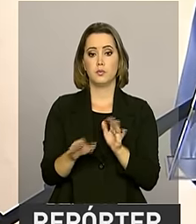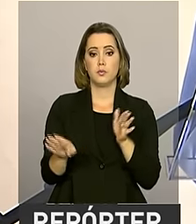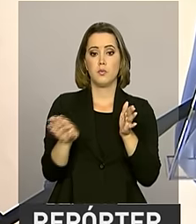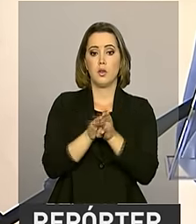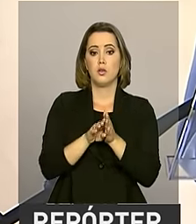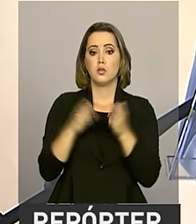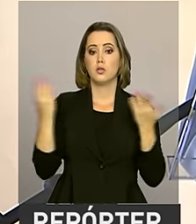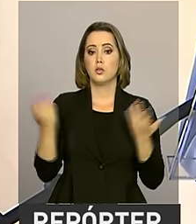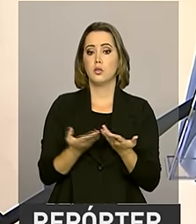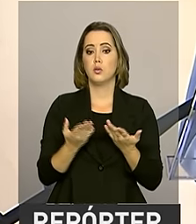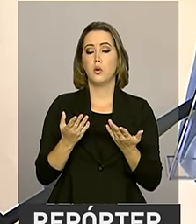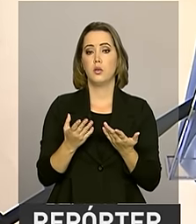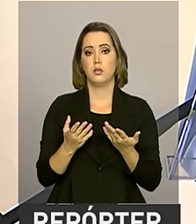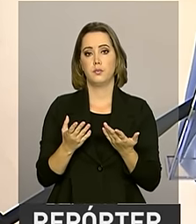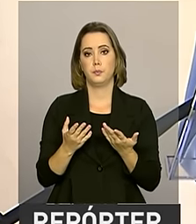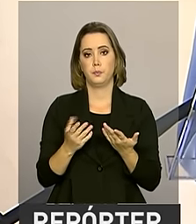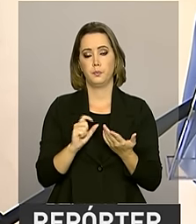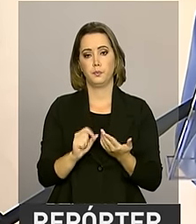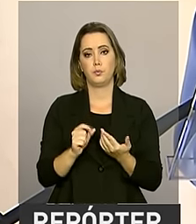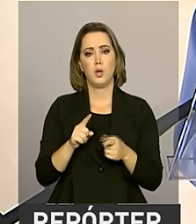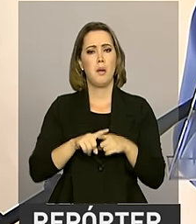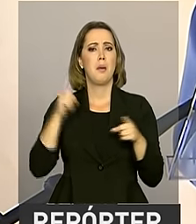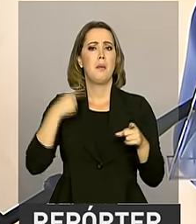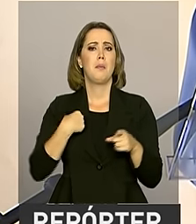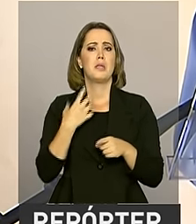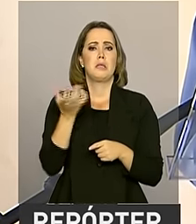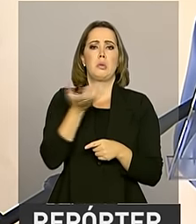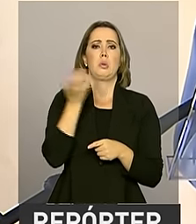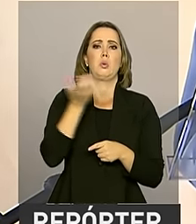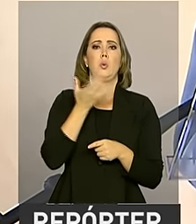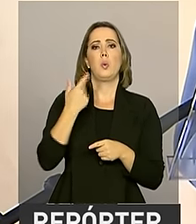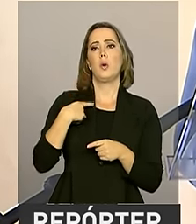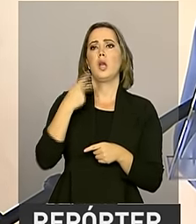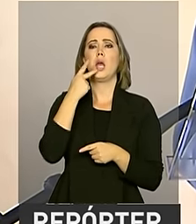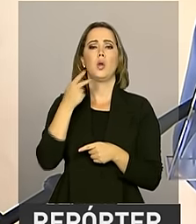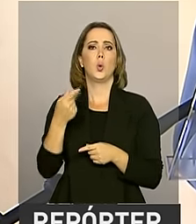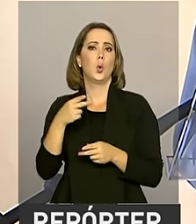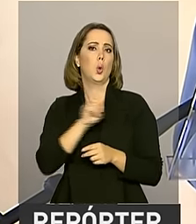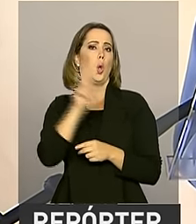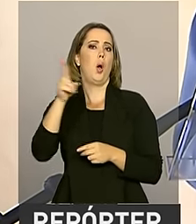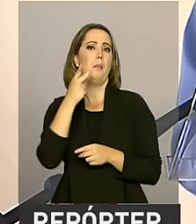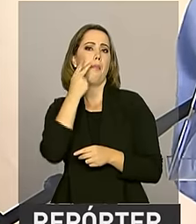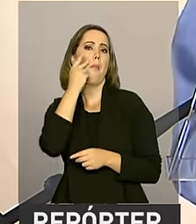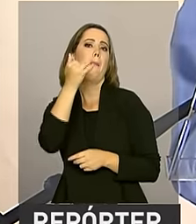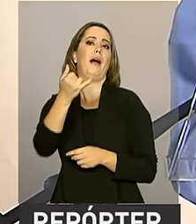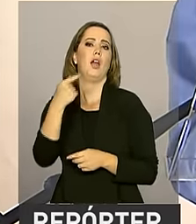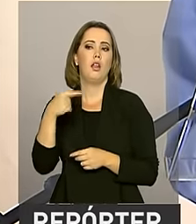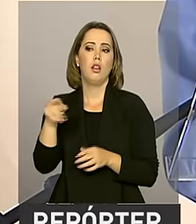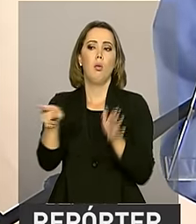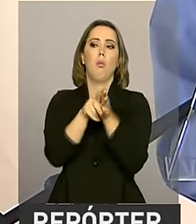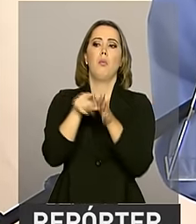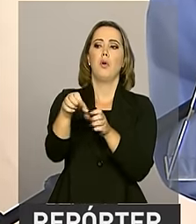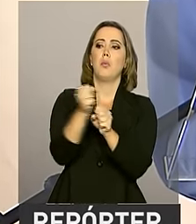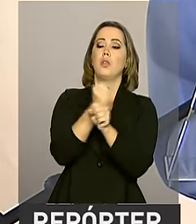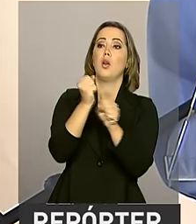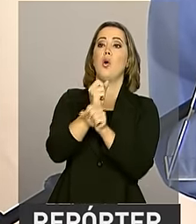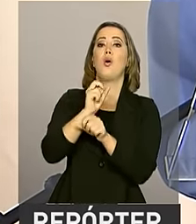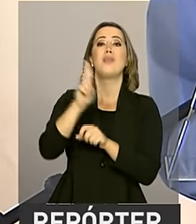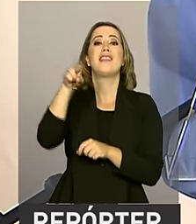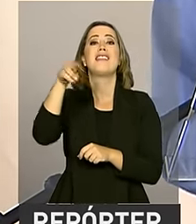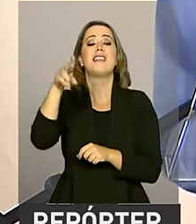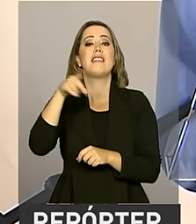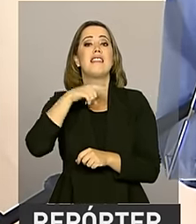a este ponto mas eu não quero a paternidade dessa obra ninguém pode tê-la